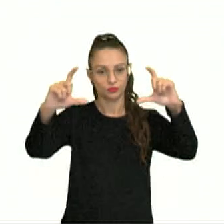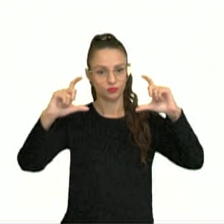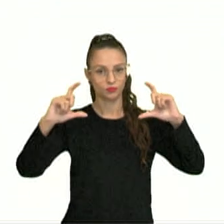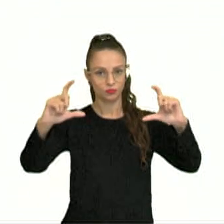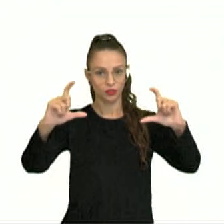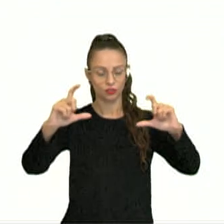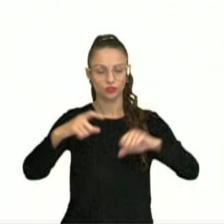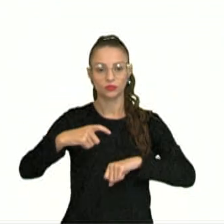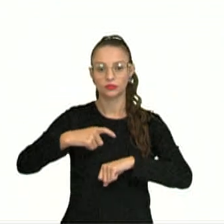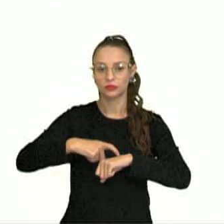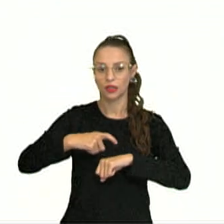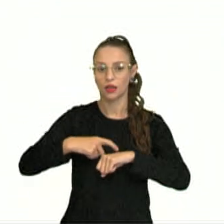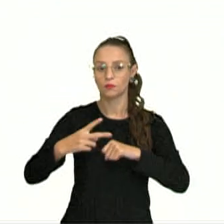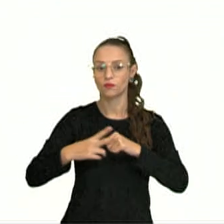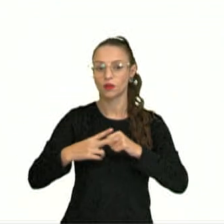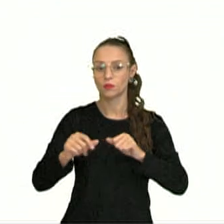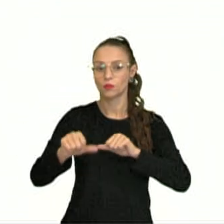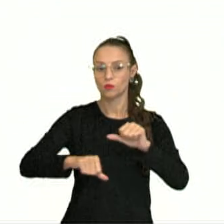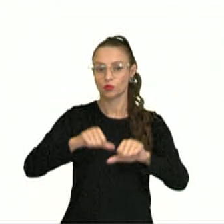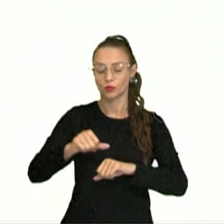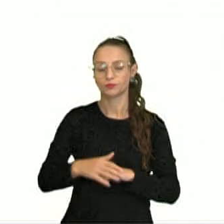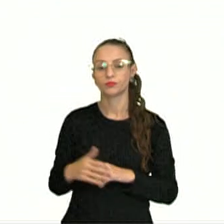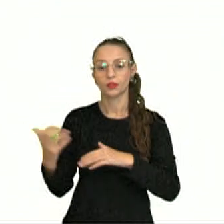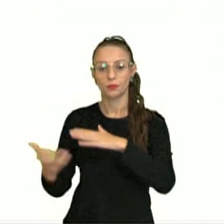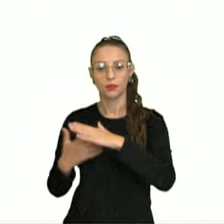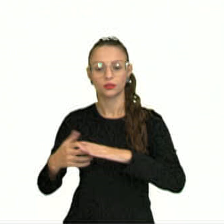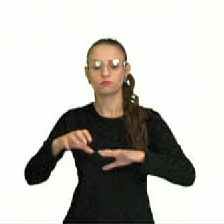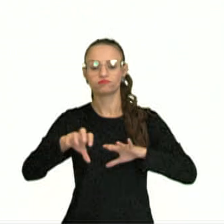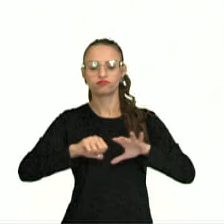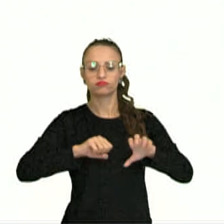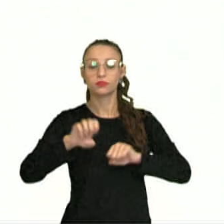o tempo verbal. Conlurb recolhe